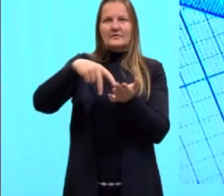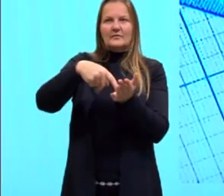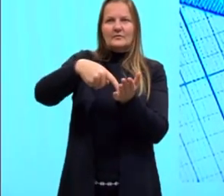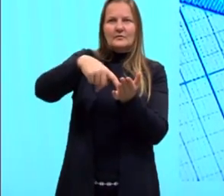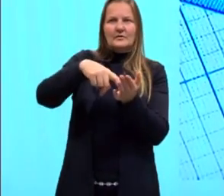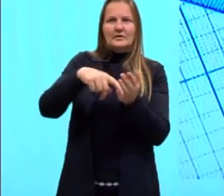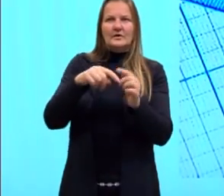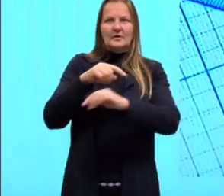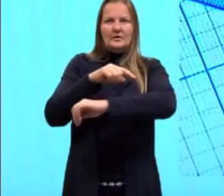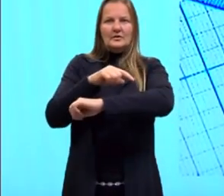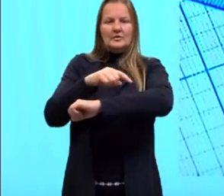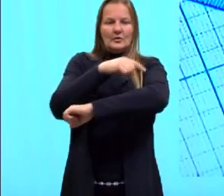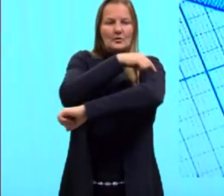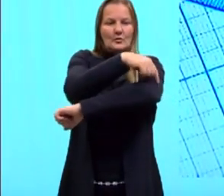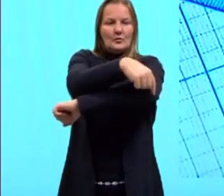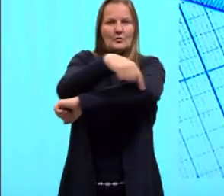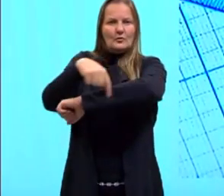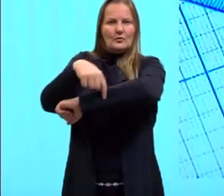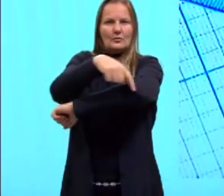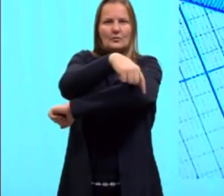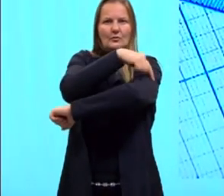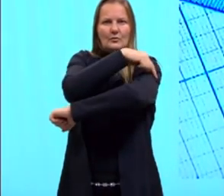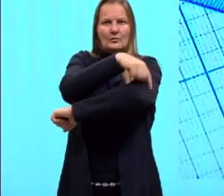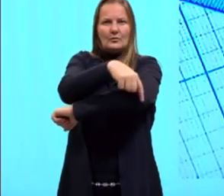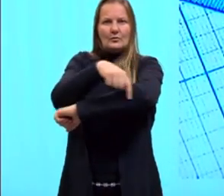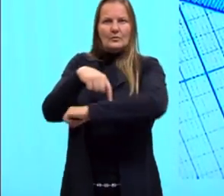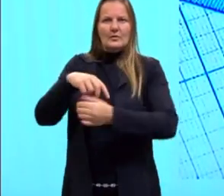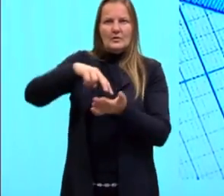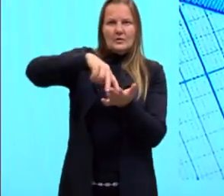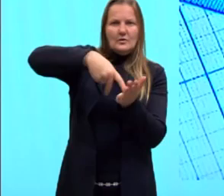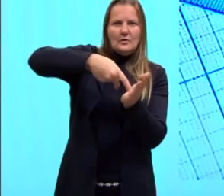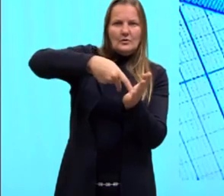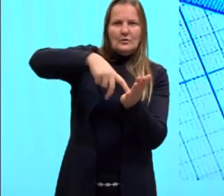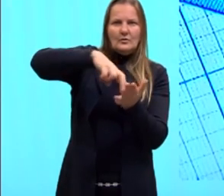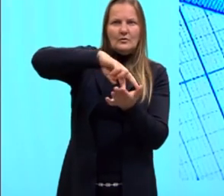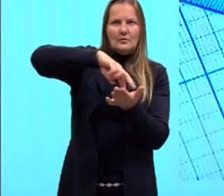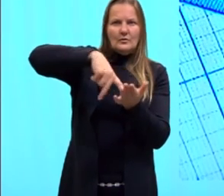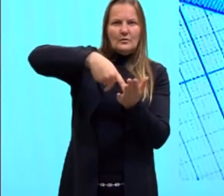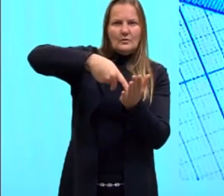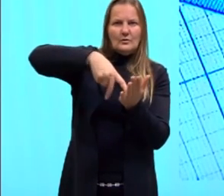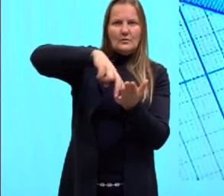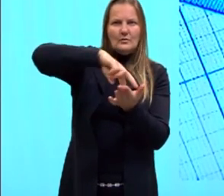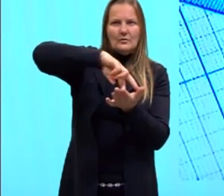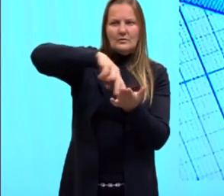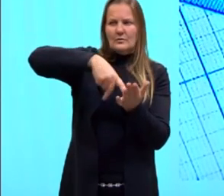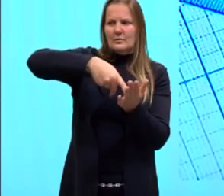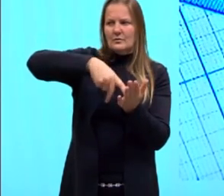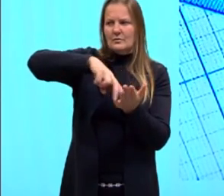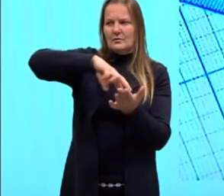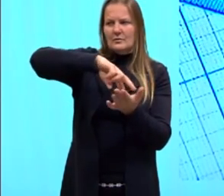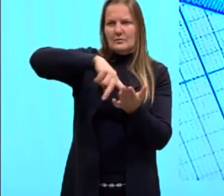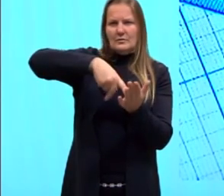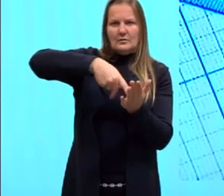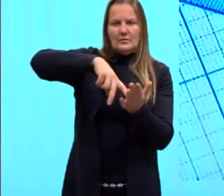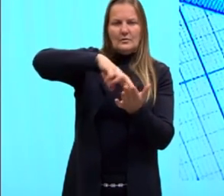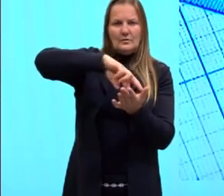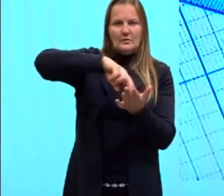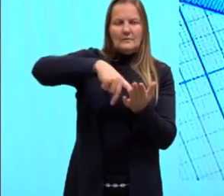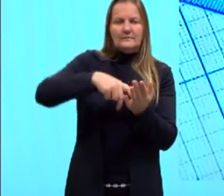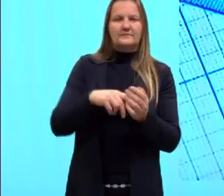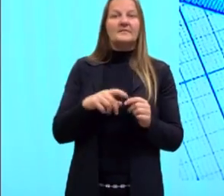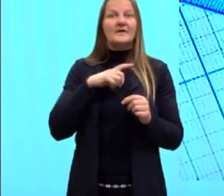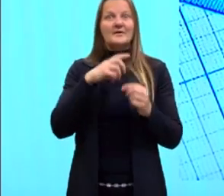esquadro aqui então o transferidor e o compasso matemático tá